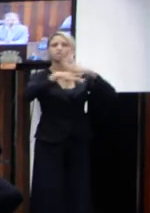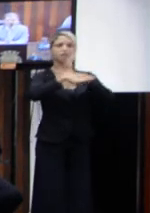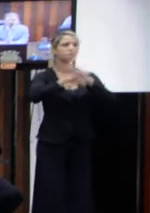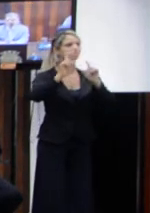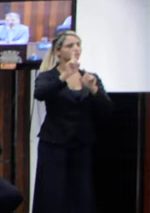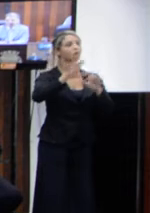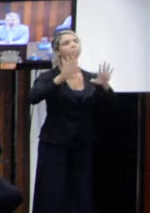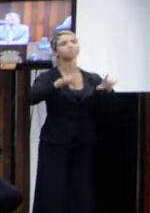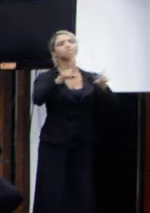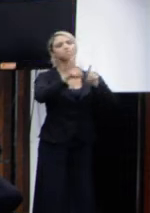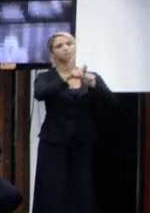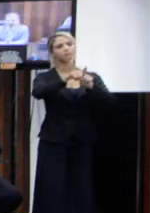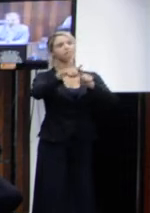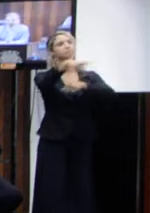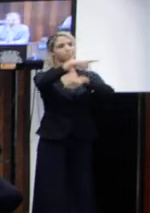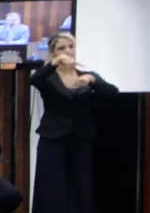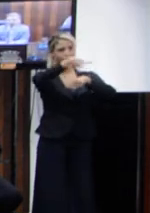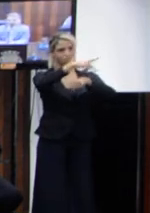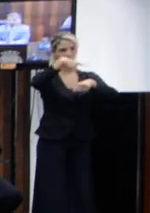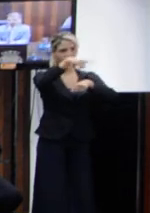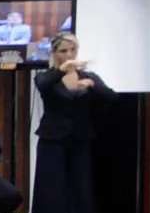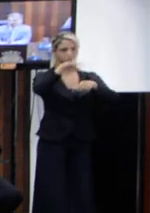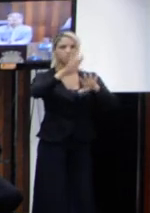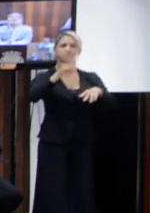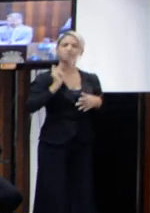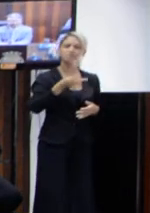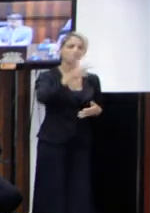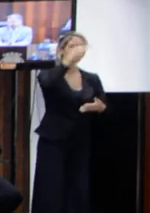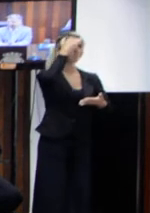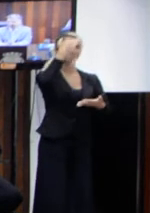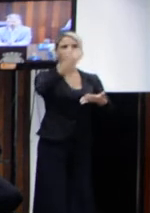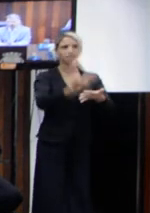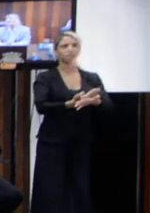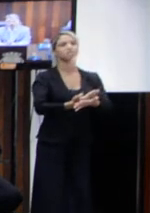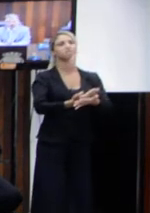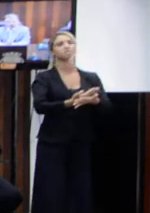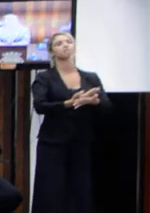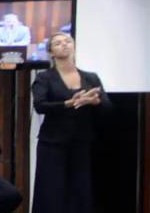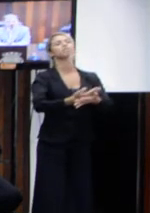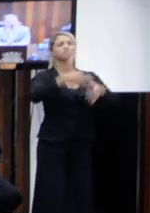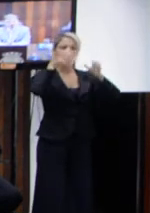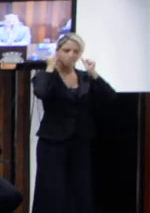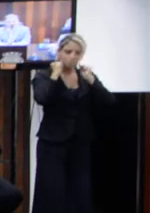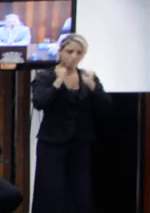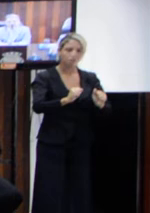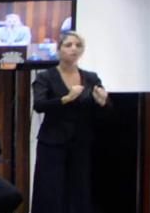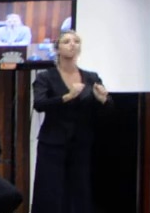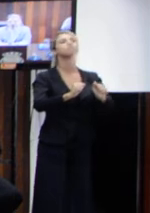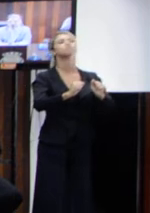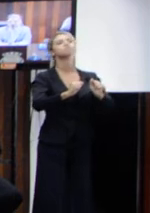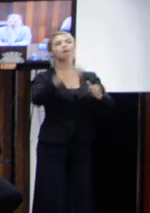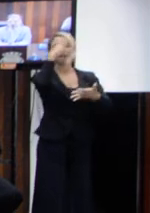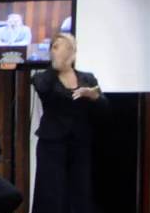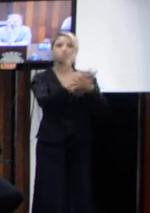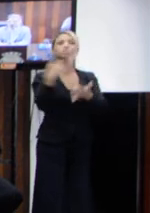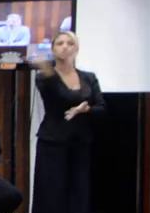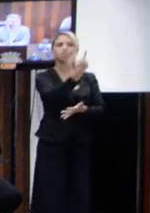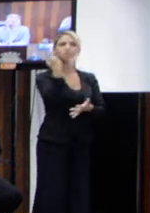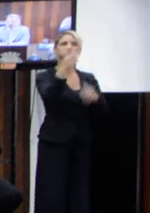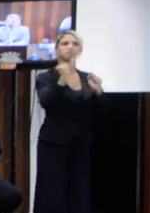país, mas sempre acredito. Acredito que é possível, acredito que a gente possa